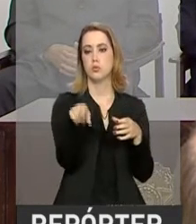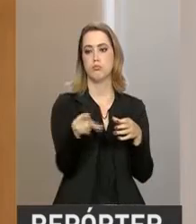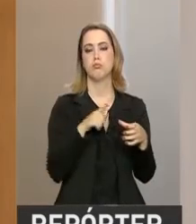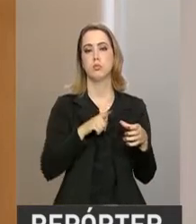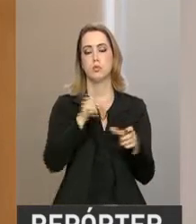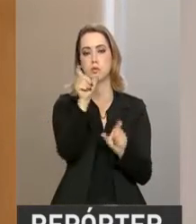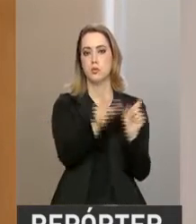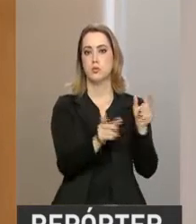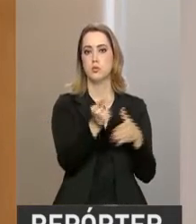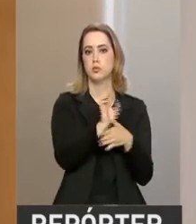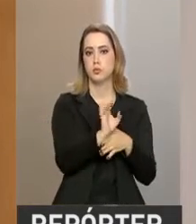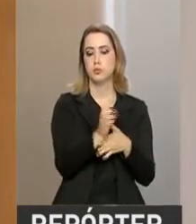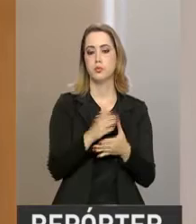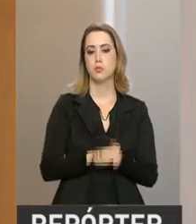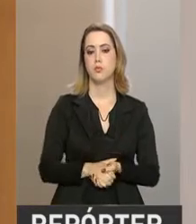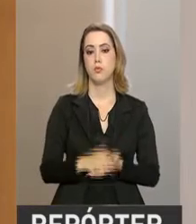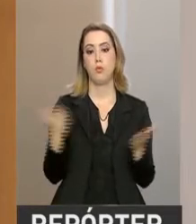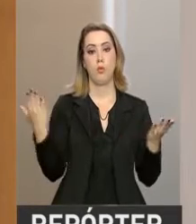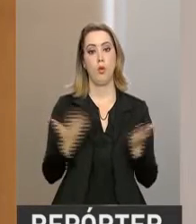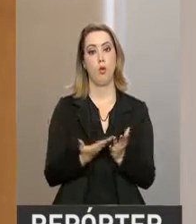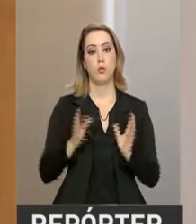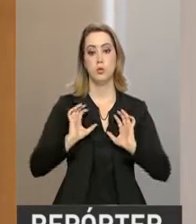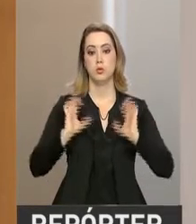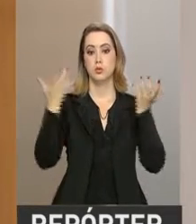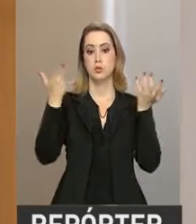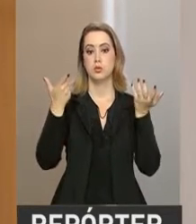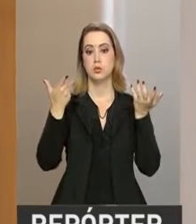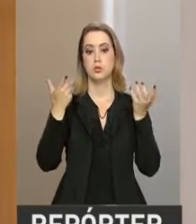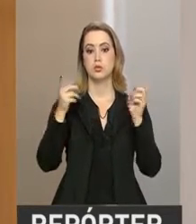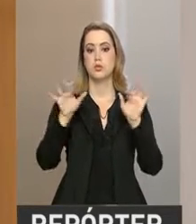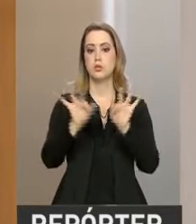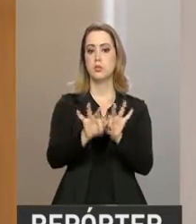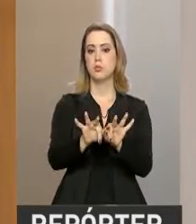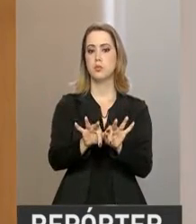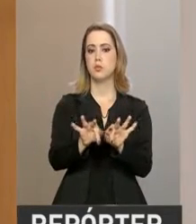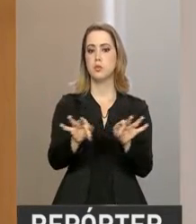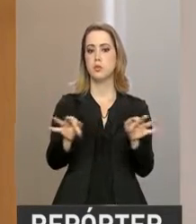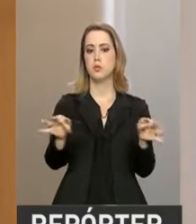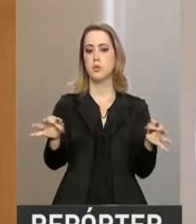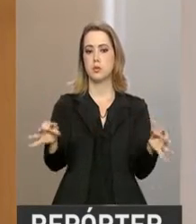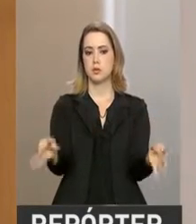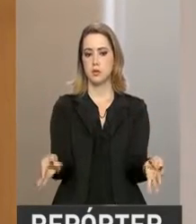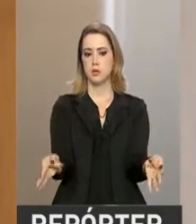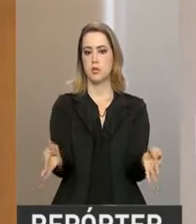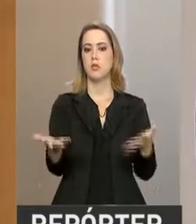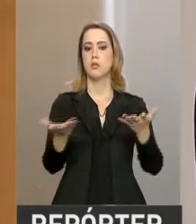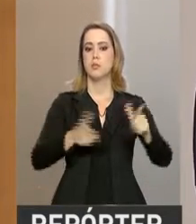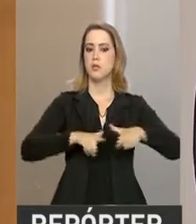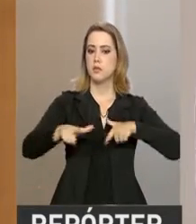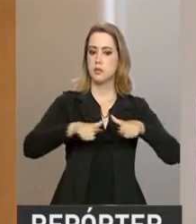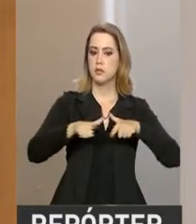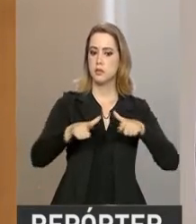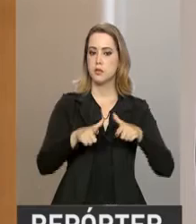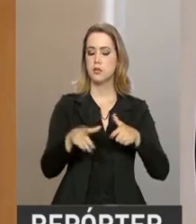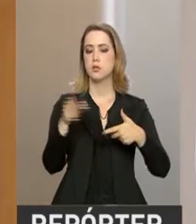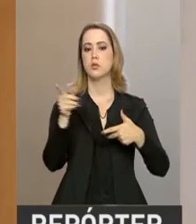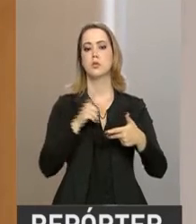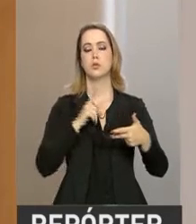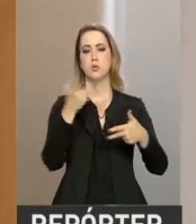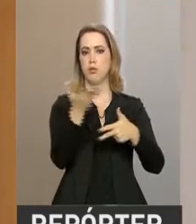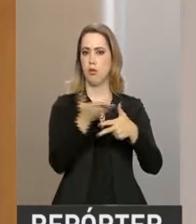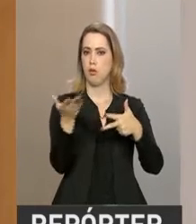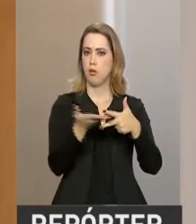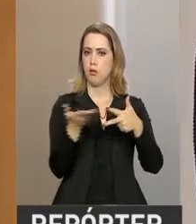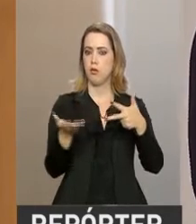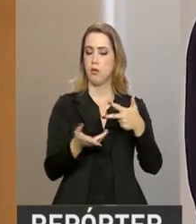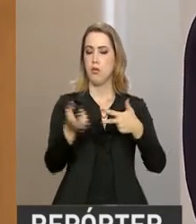estatal. Vejo que hoje se celebra uma desburocratização entre os poderes, porque quando se pensa num